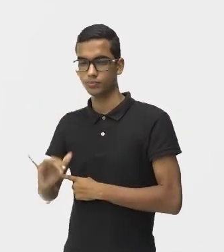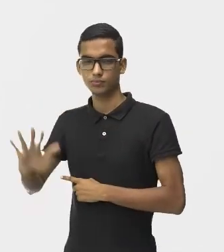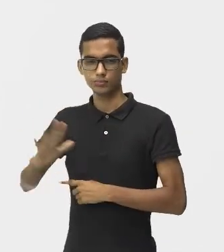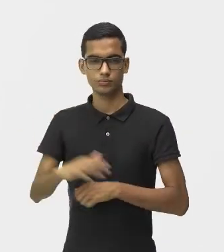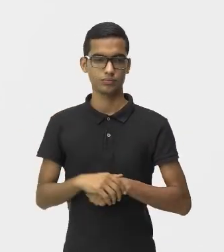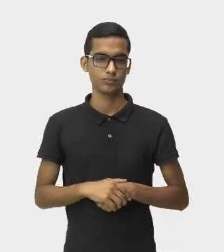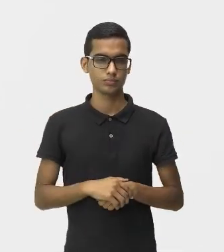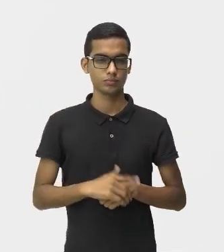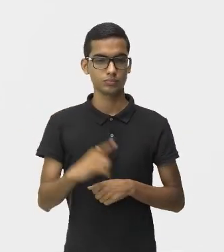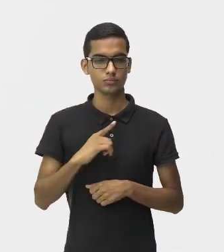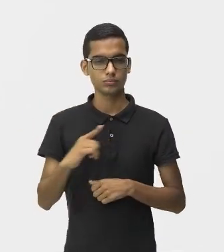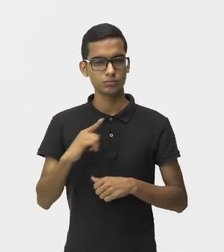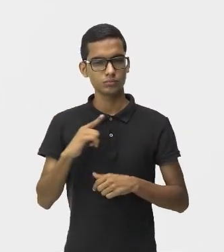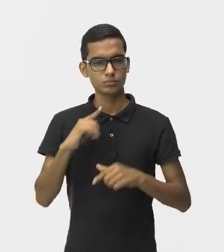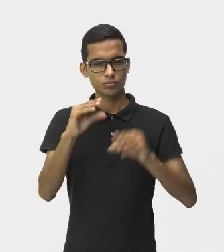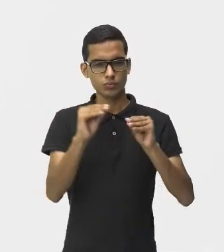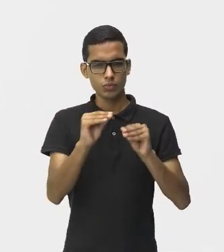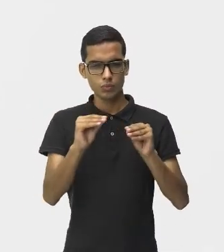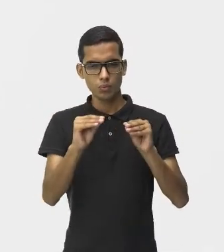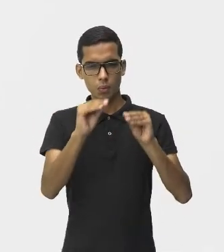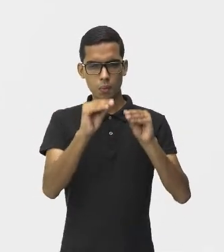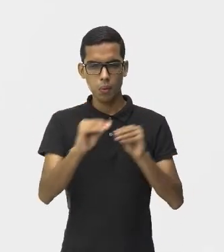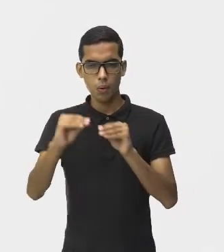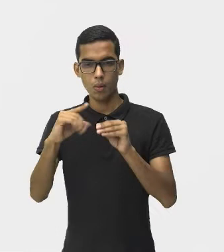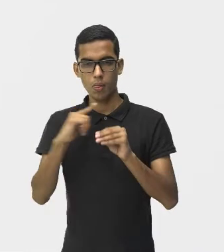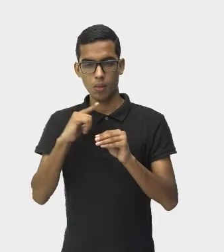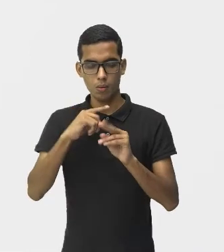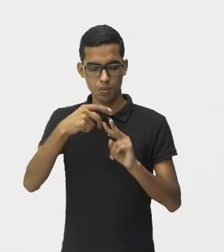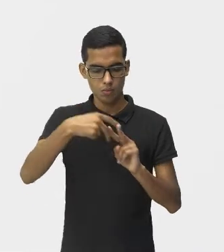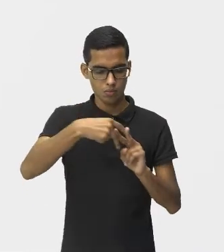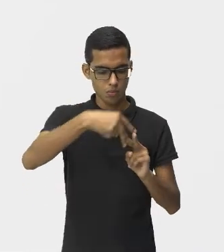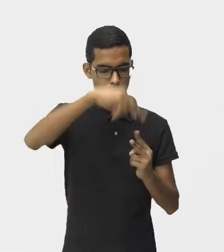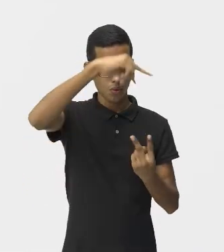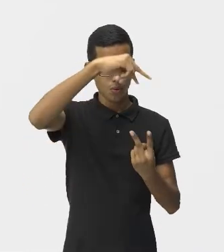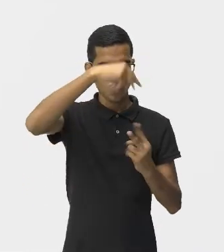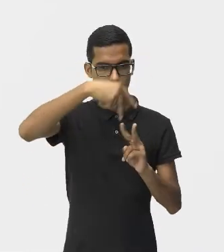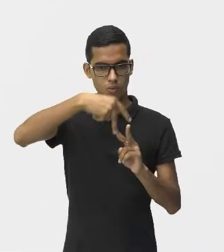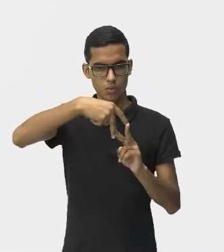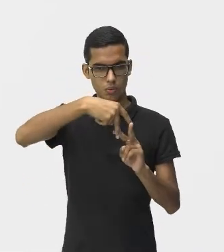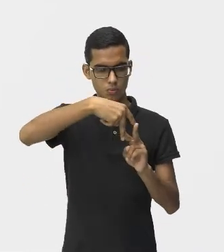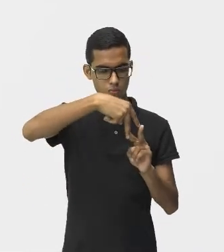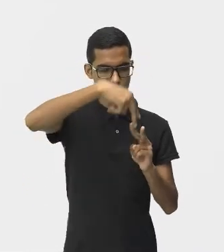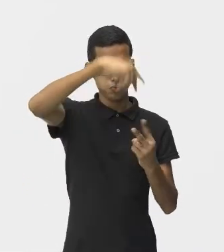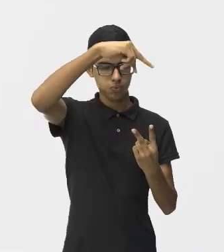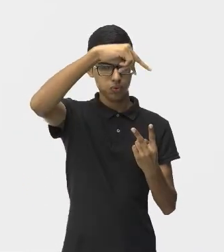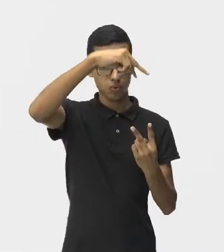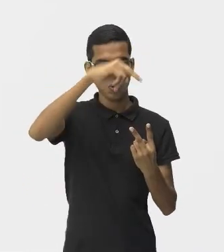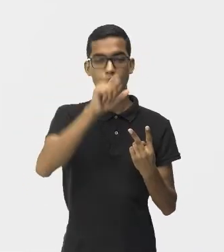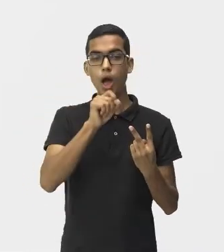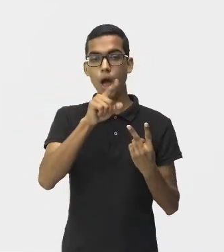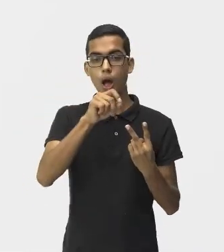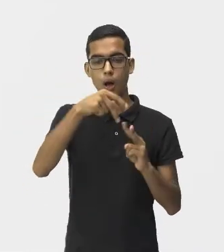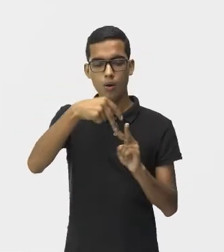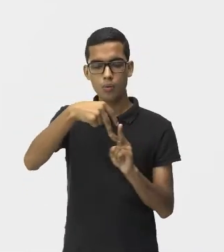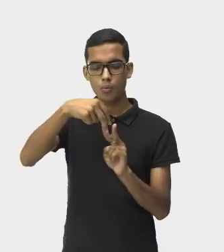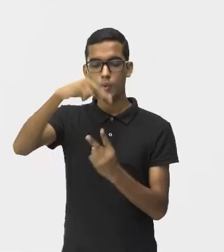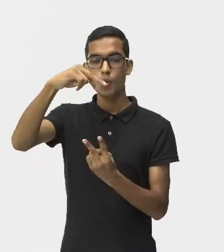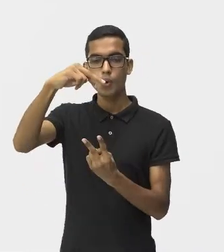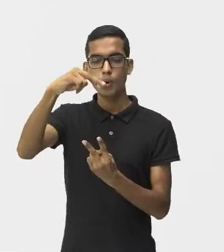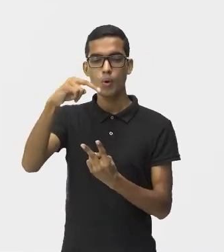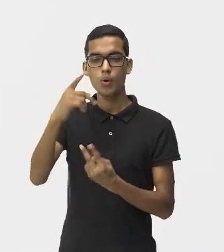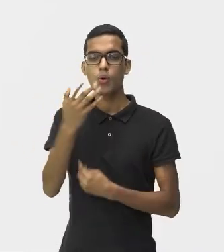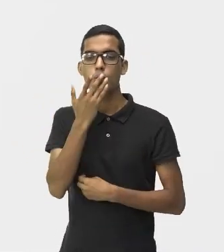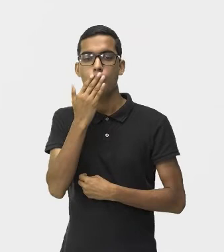da translocação. A gente tem aqui, ó, dois cromossomos, um cromossomo azul e um cromossomo rosa, para fazer